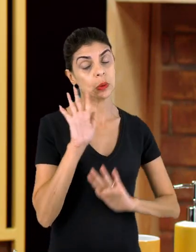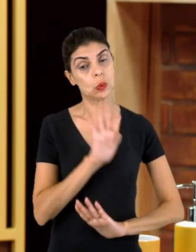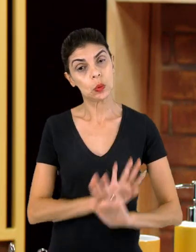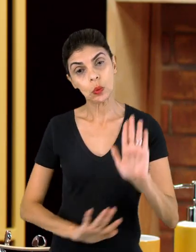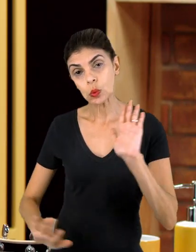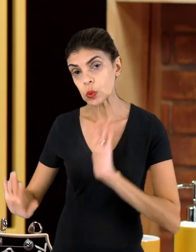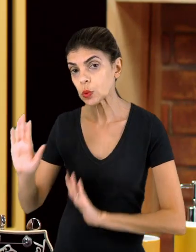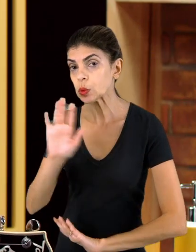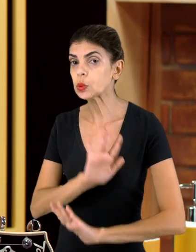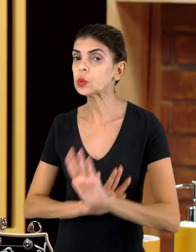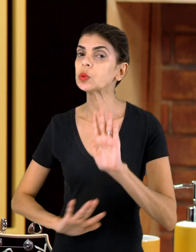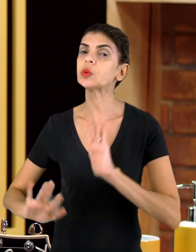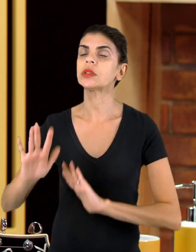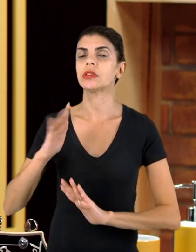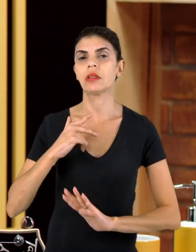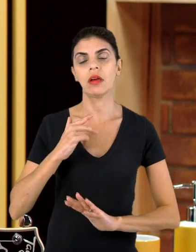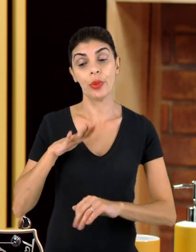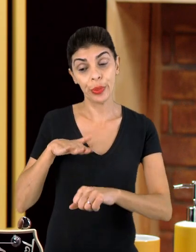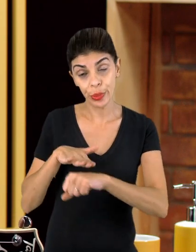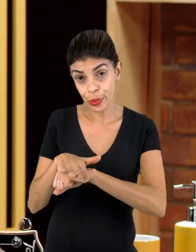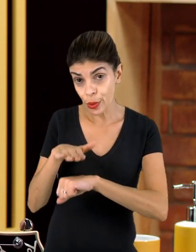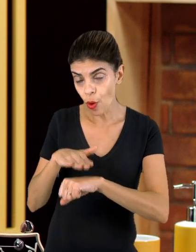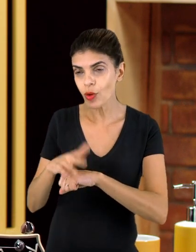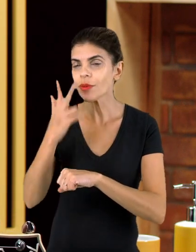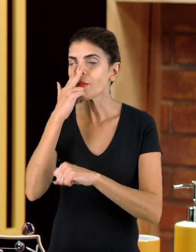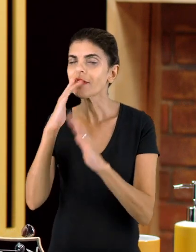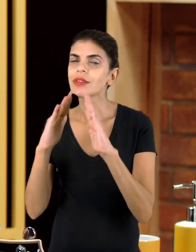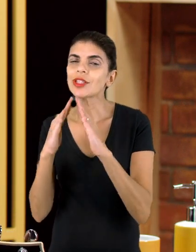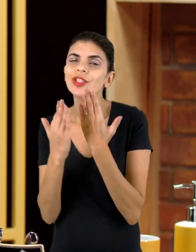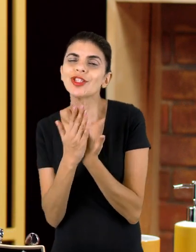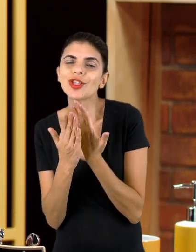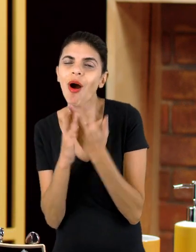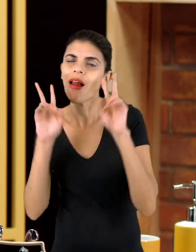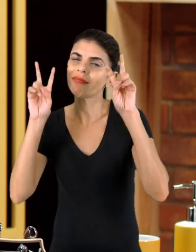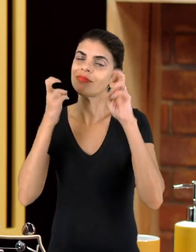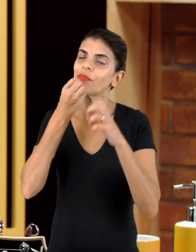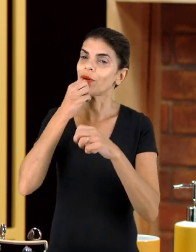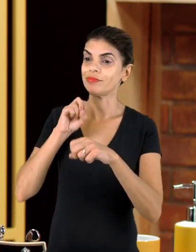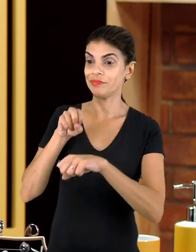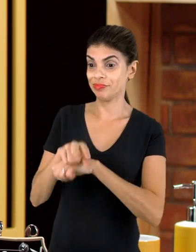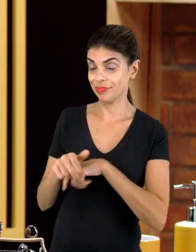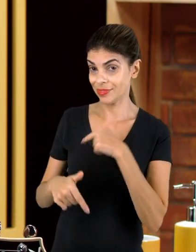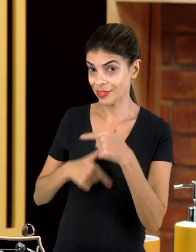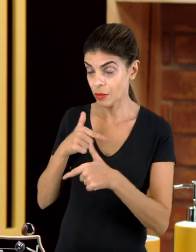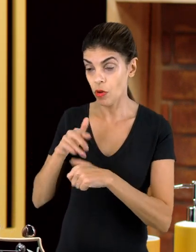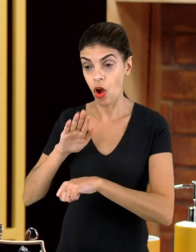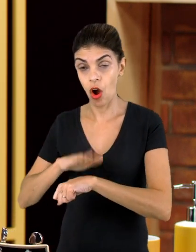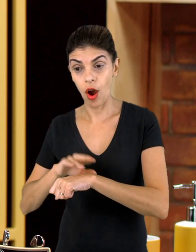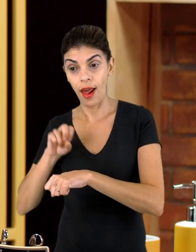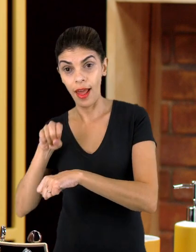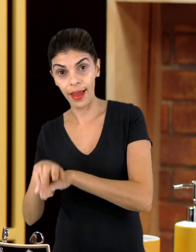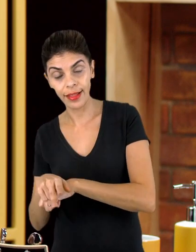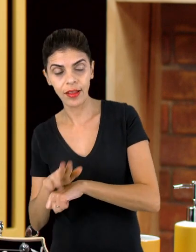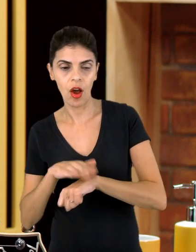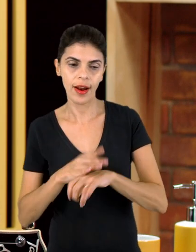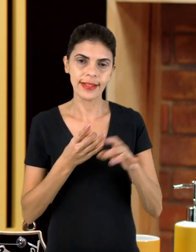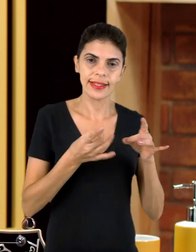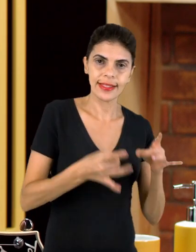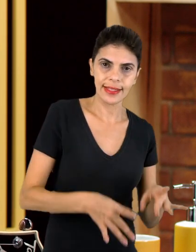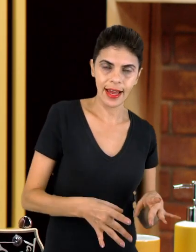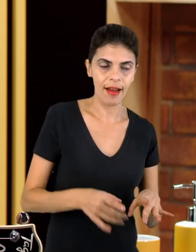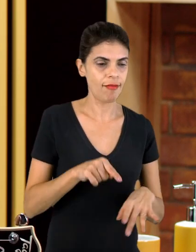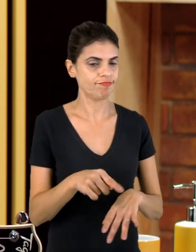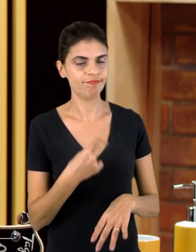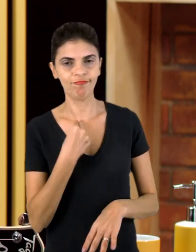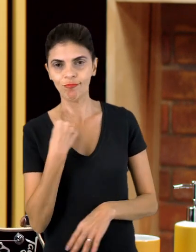né? É. É, então, assim, eu acho que a noite é uma escola bacana para você entrar e tem a hora de sair. Isso. Tem hora que você fala, opa, aqui agora exato.